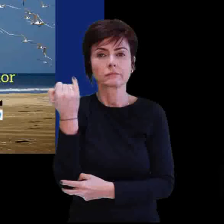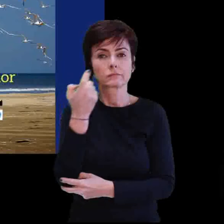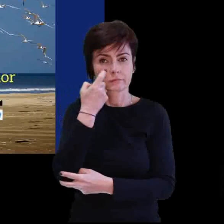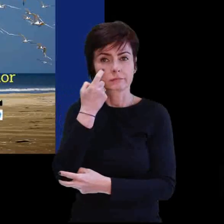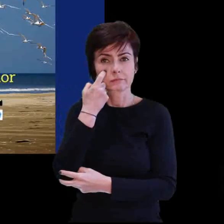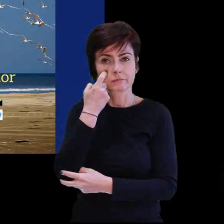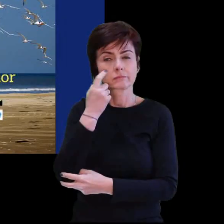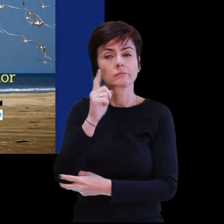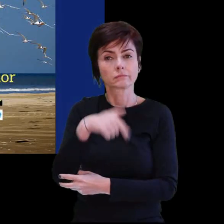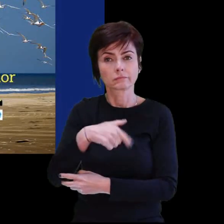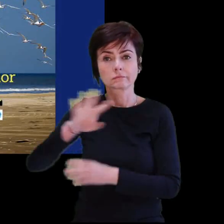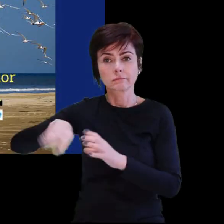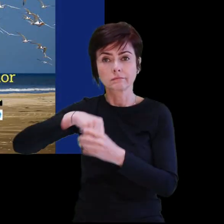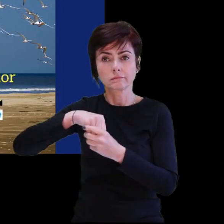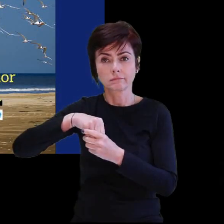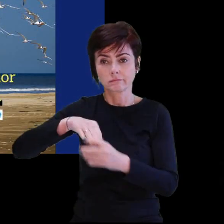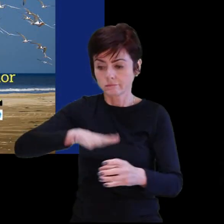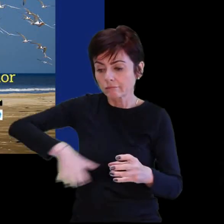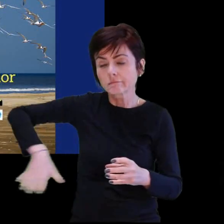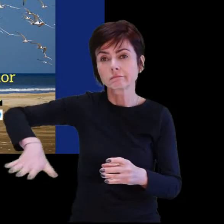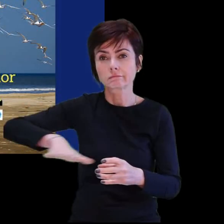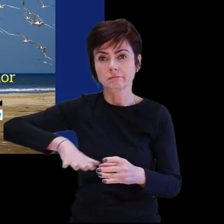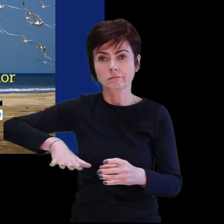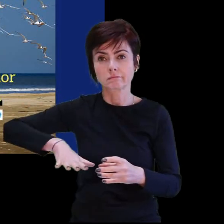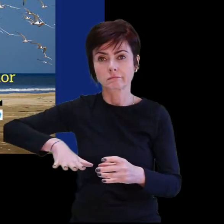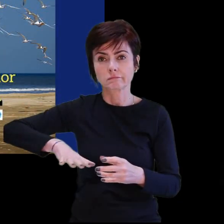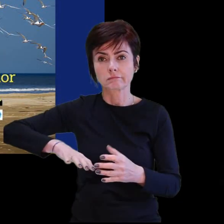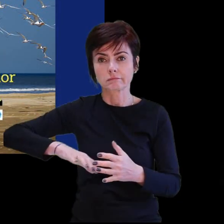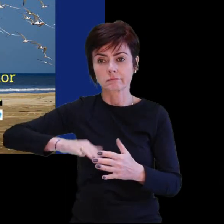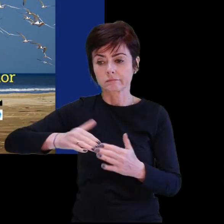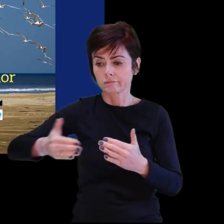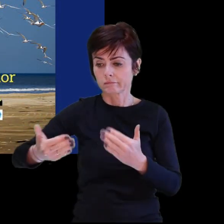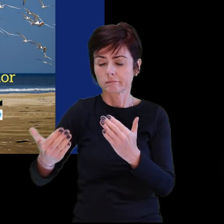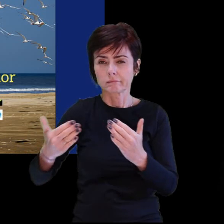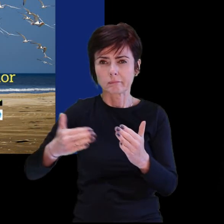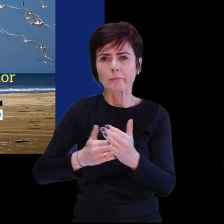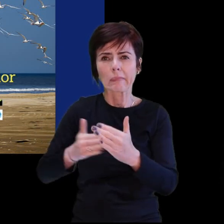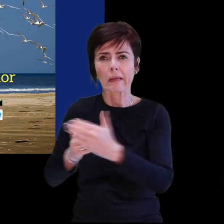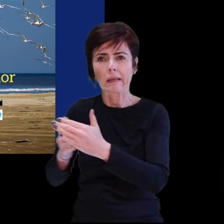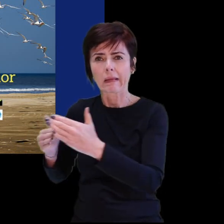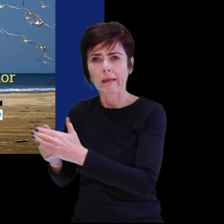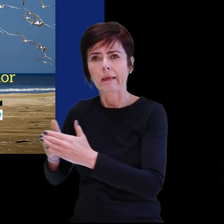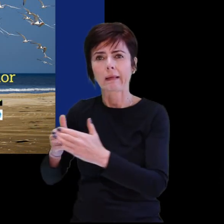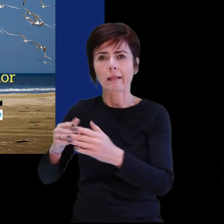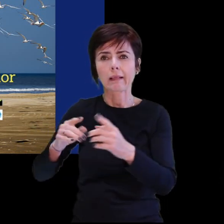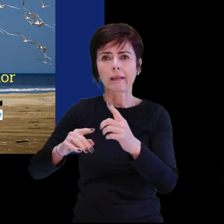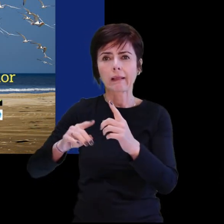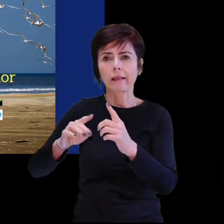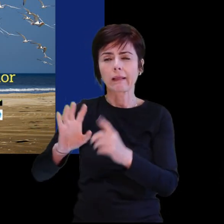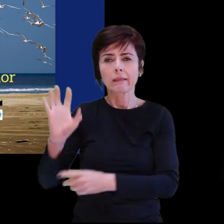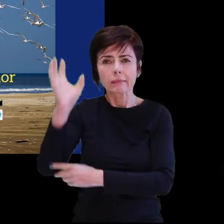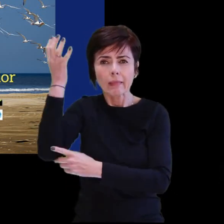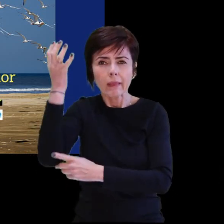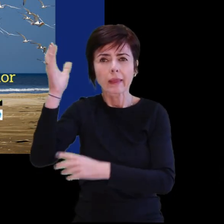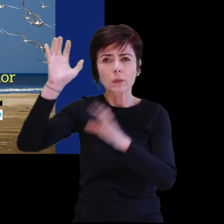outra coisa extremamente importante que a gente entenda é que dentro desse espaço físico, como eu falei, barreiras físicas, clima, essa